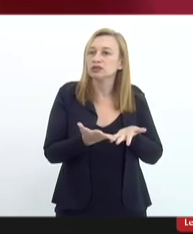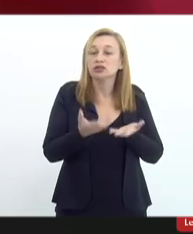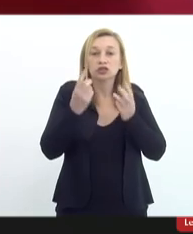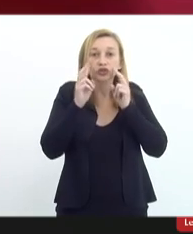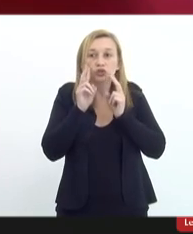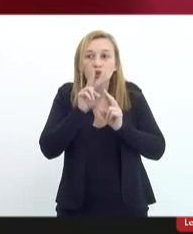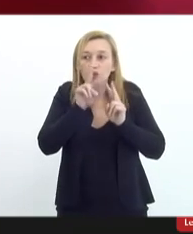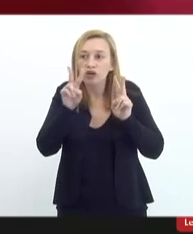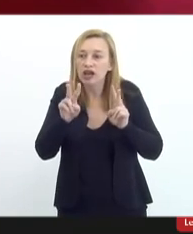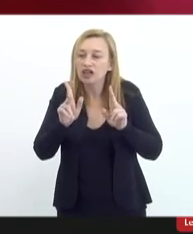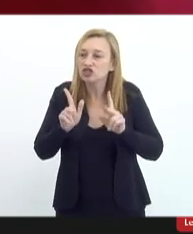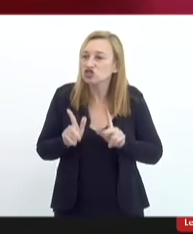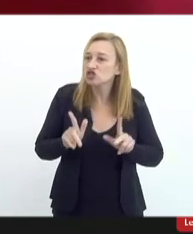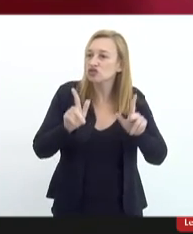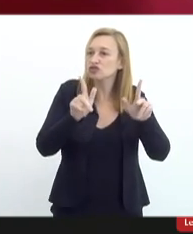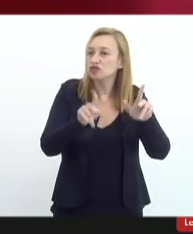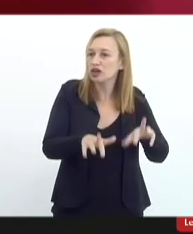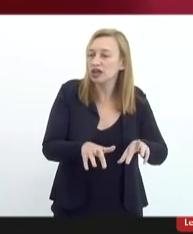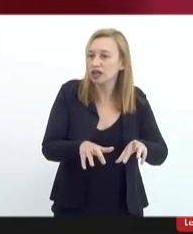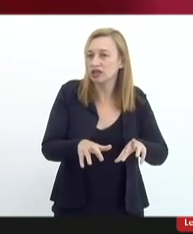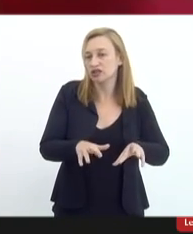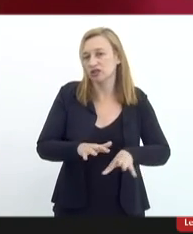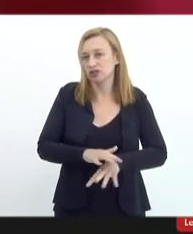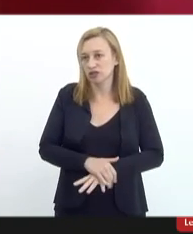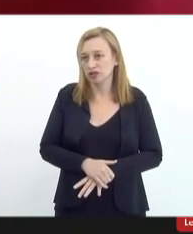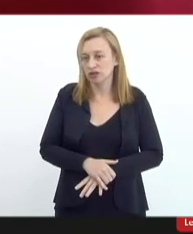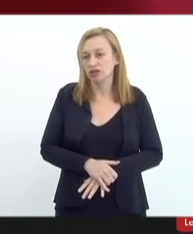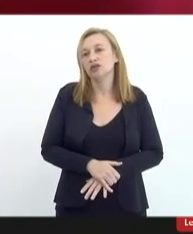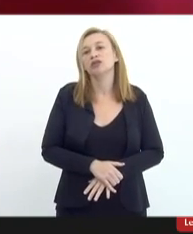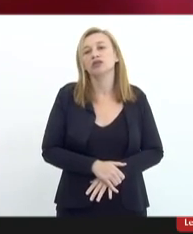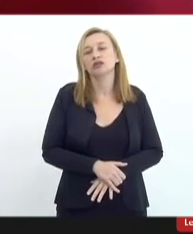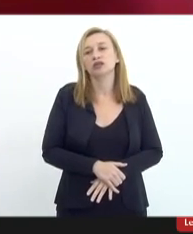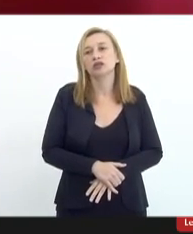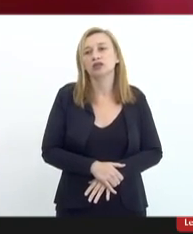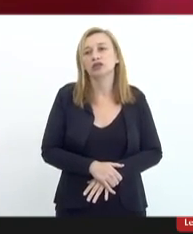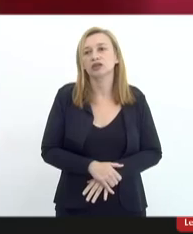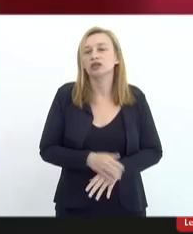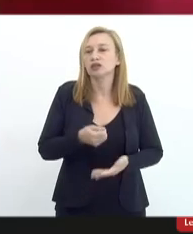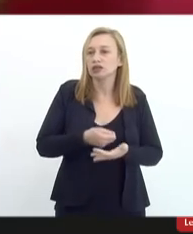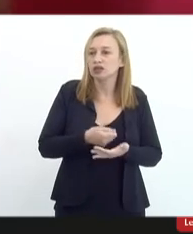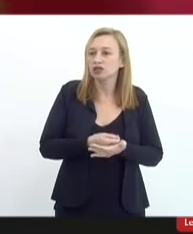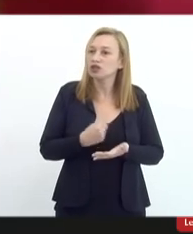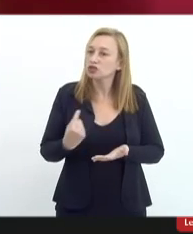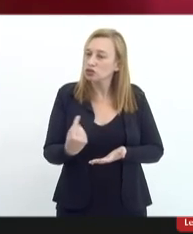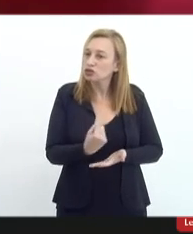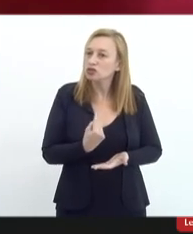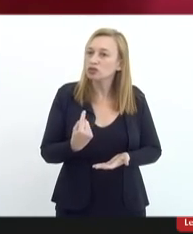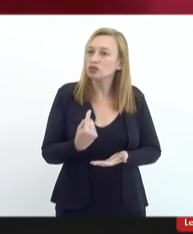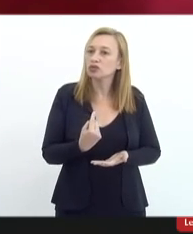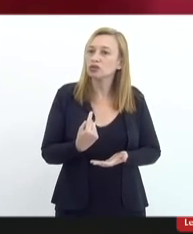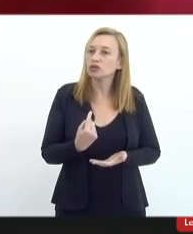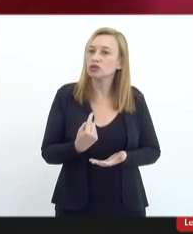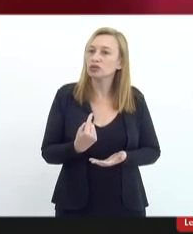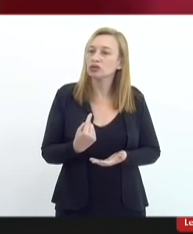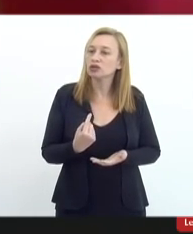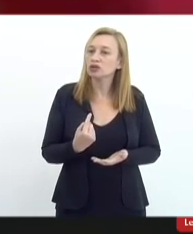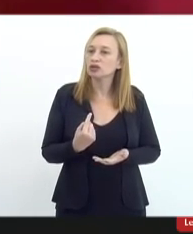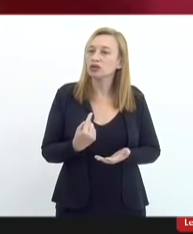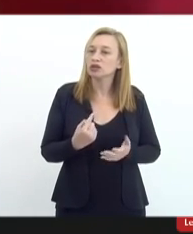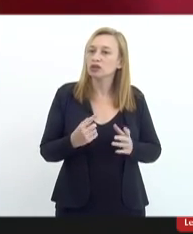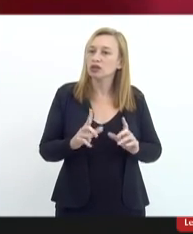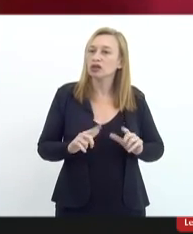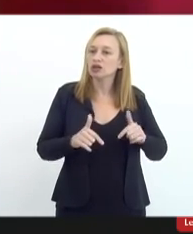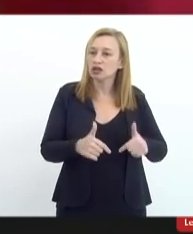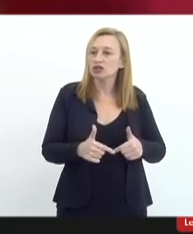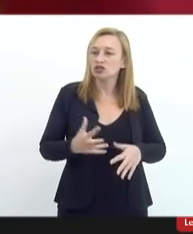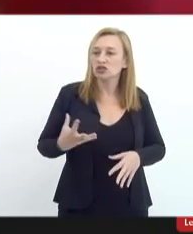olhar diferente, difuso, né? Que faz com que exija de nós a adoção de medidas